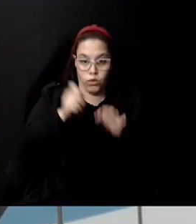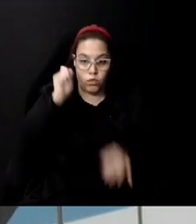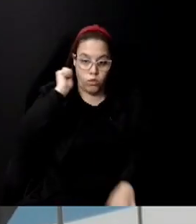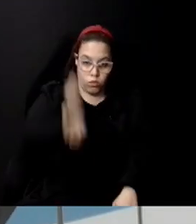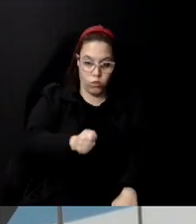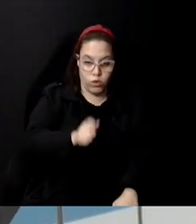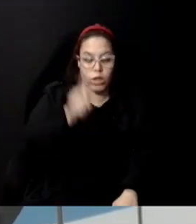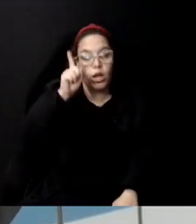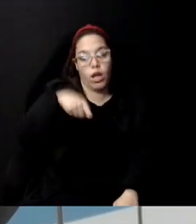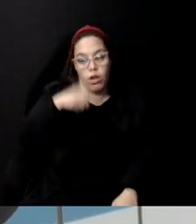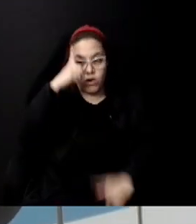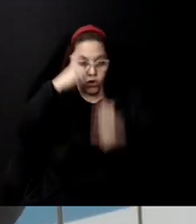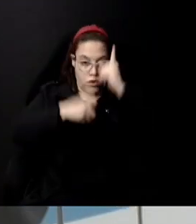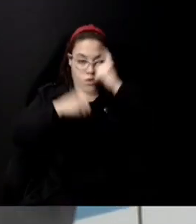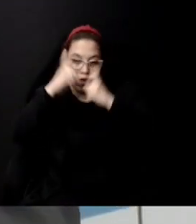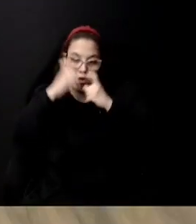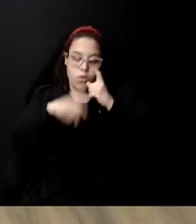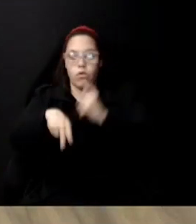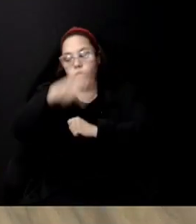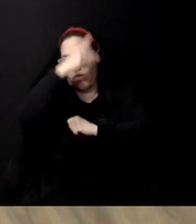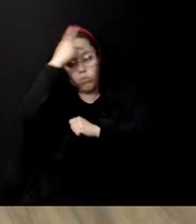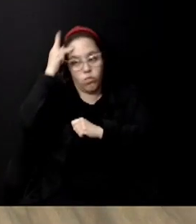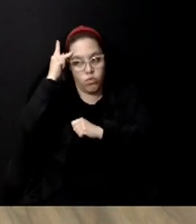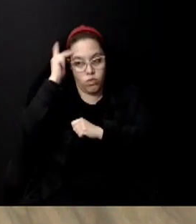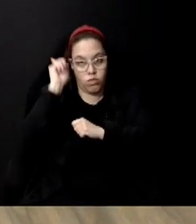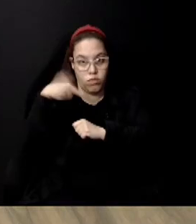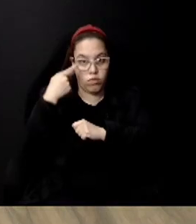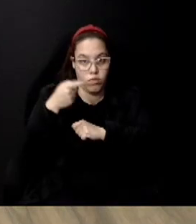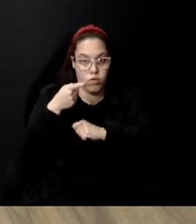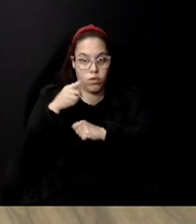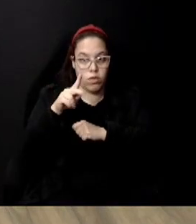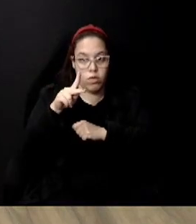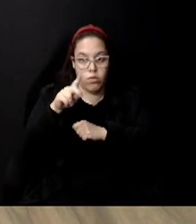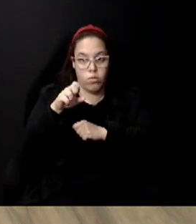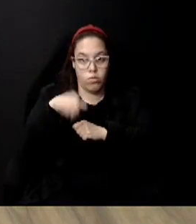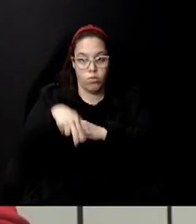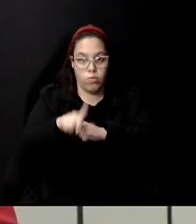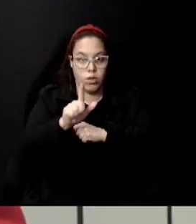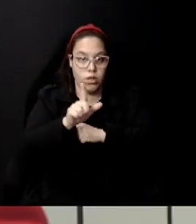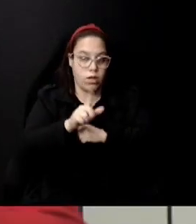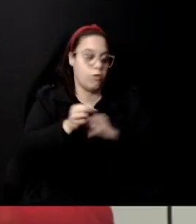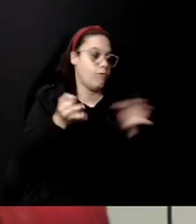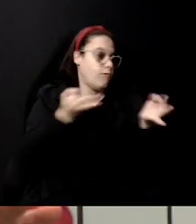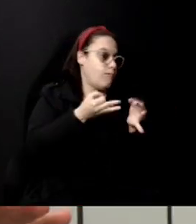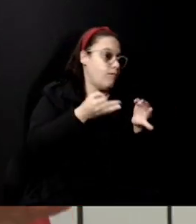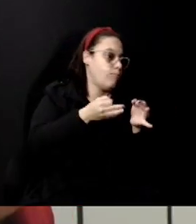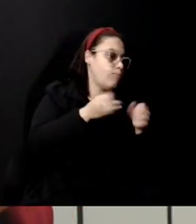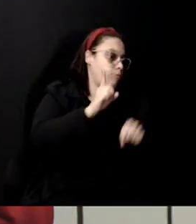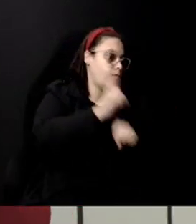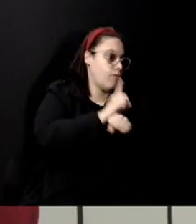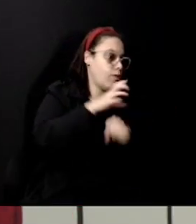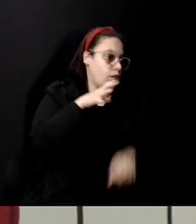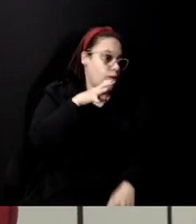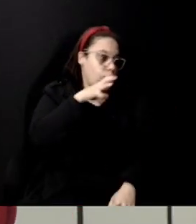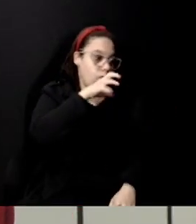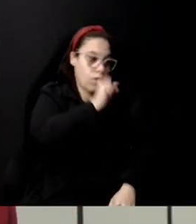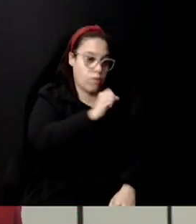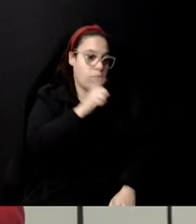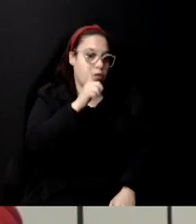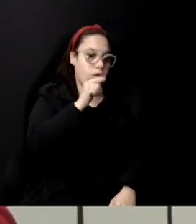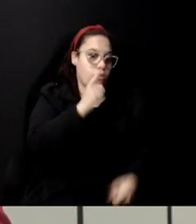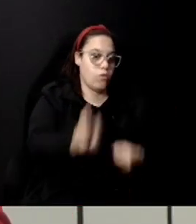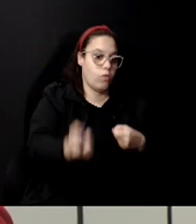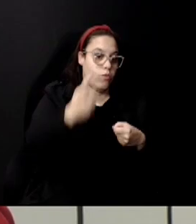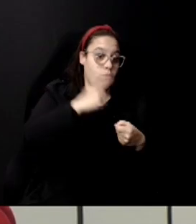Agora, para julgar as pessoas, é o Tribunal Penal Internacional. Perfeito, doutor. A gente vai tomar uma água. Você que está aí